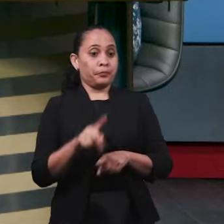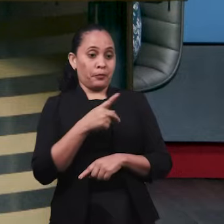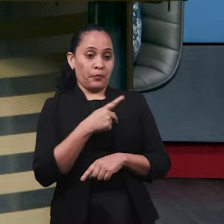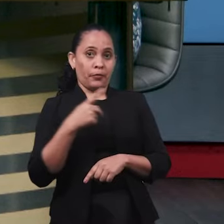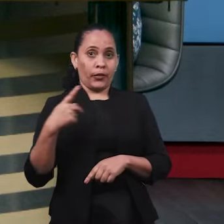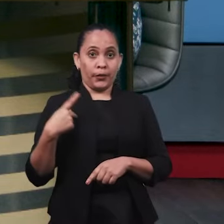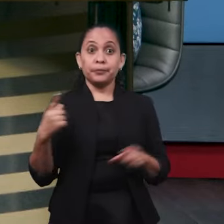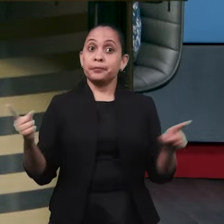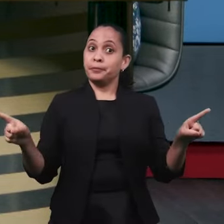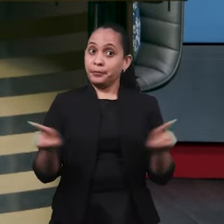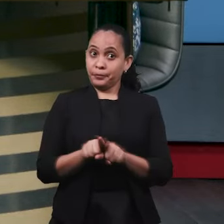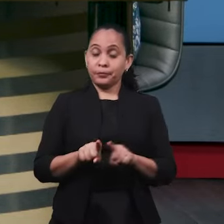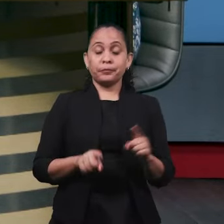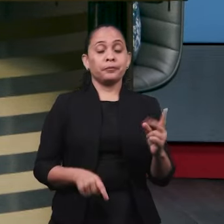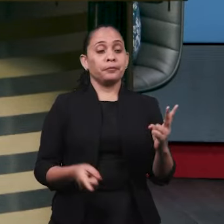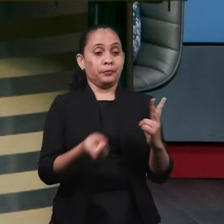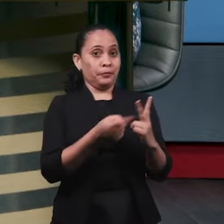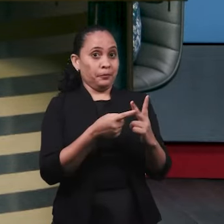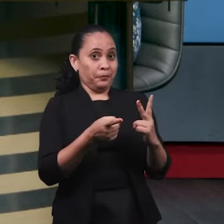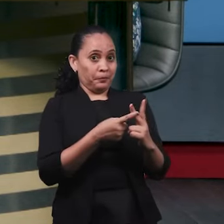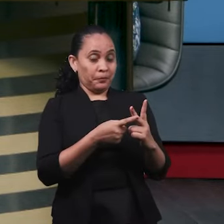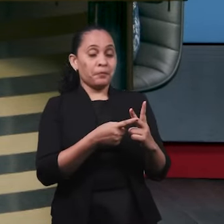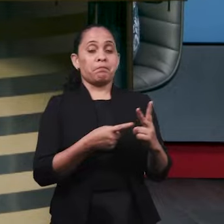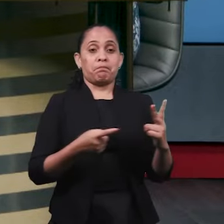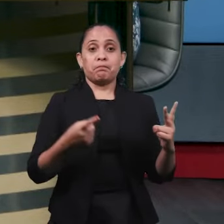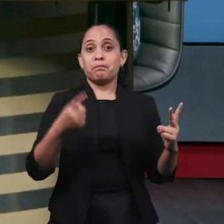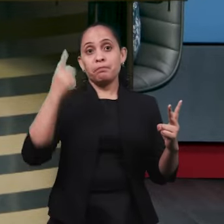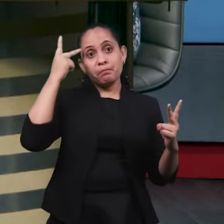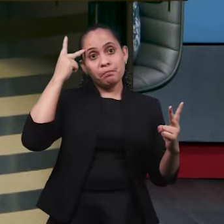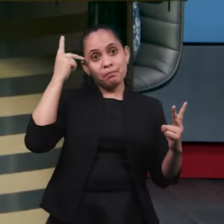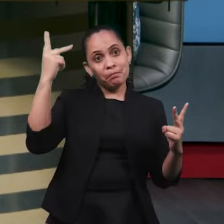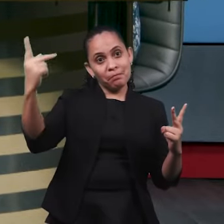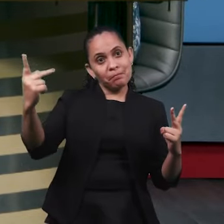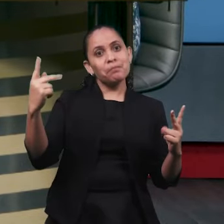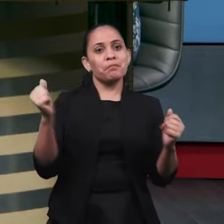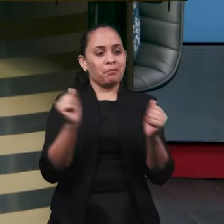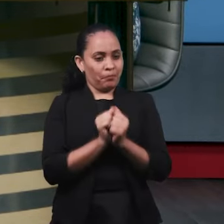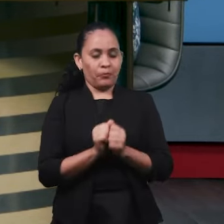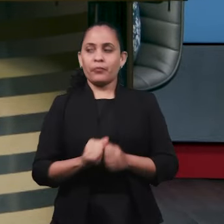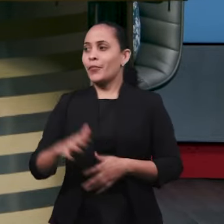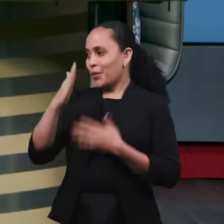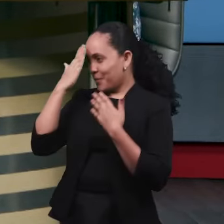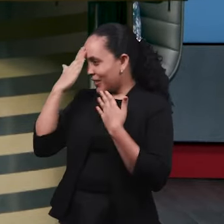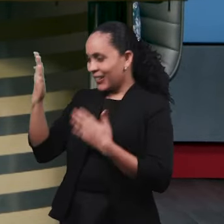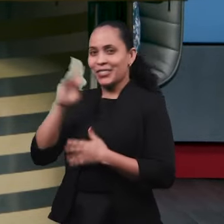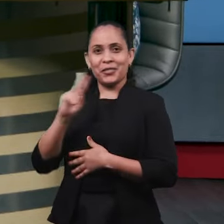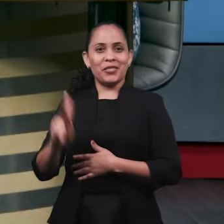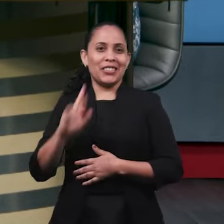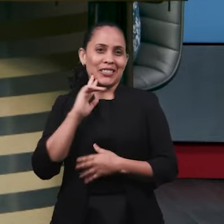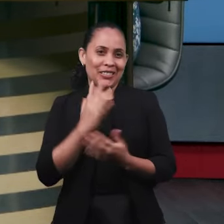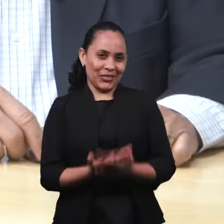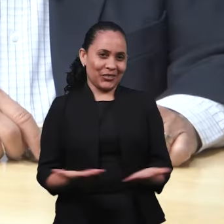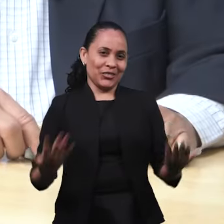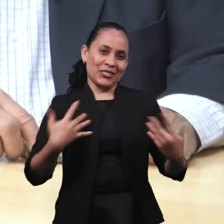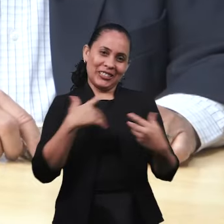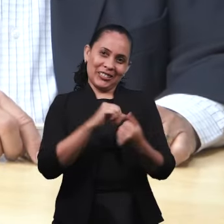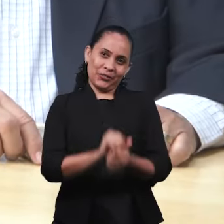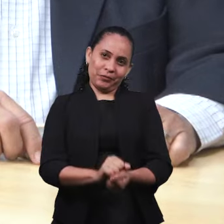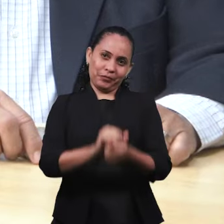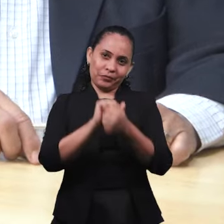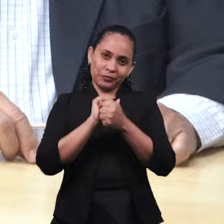e também a nossa irmã Priscila. Sejam muito bem-vindos. Obrigado, Leonice, a paz do Senhor, a paz do Senhor a todos que estão